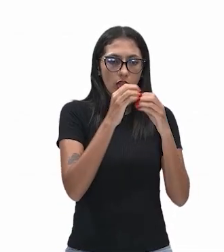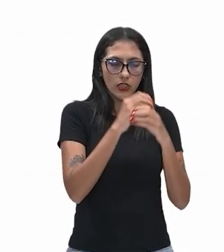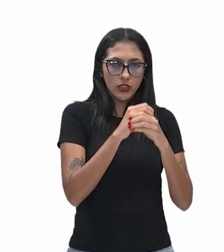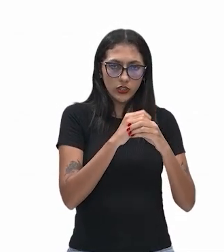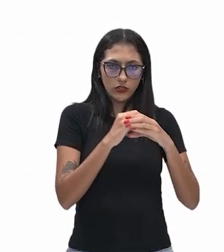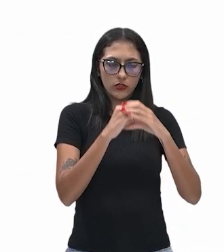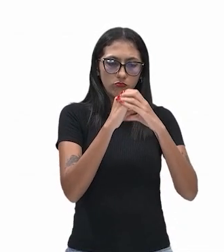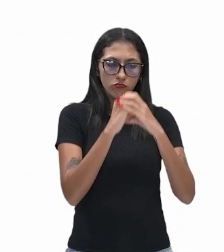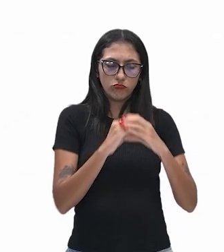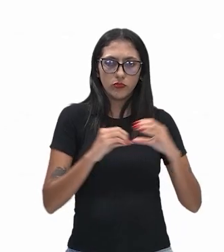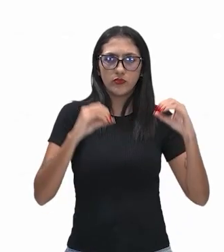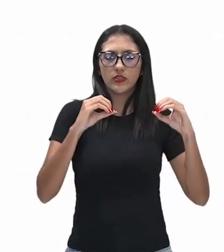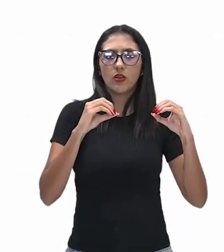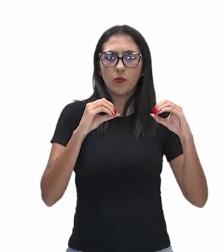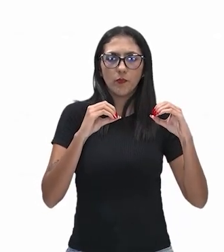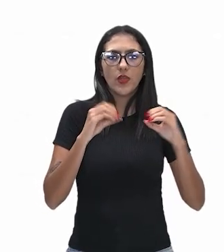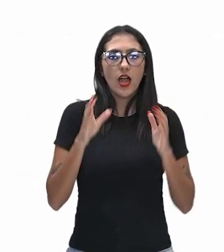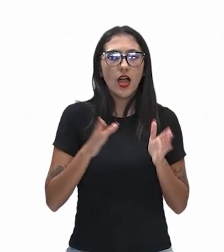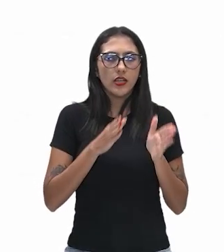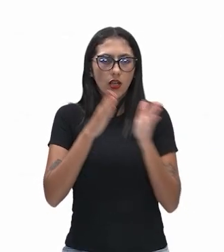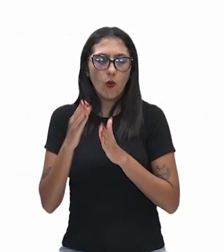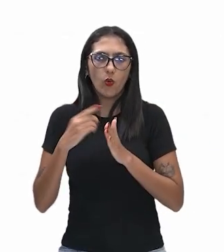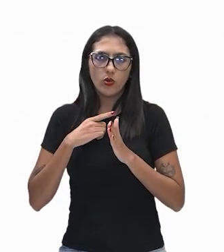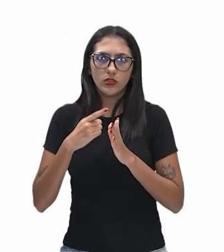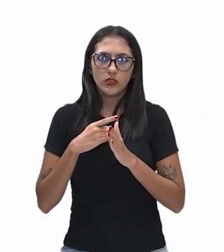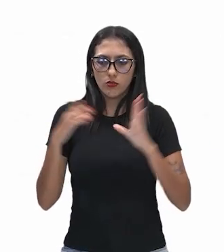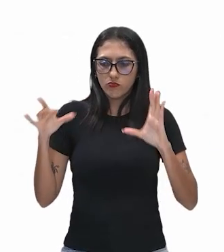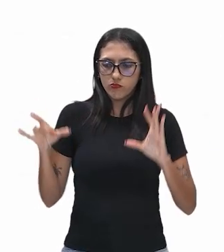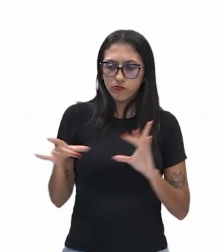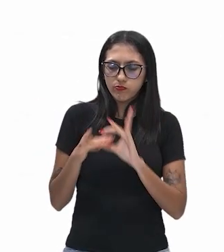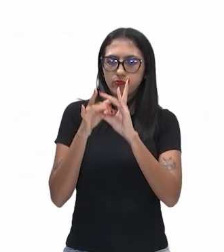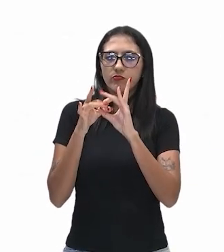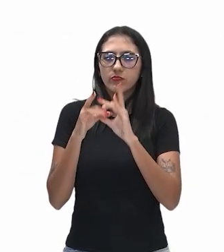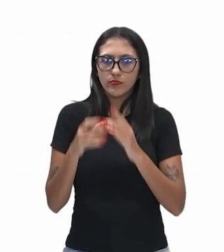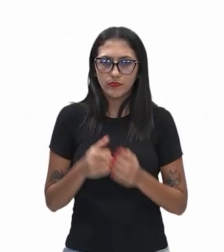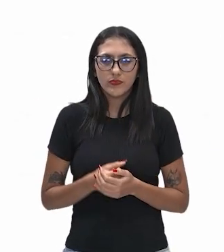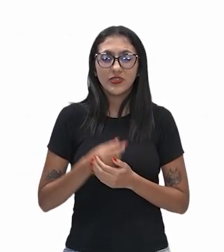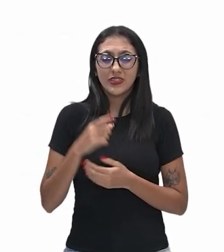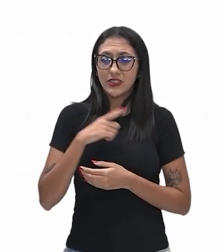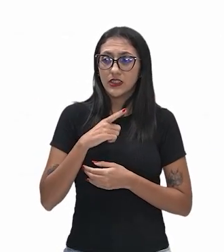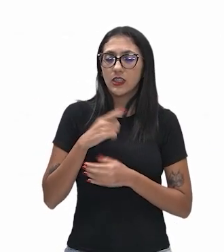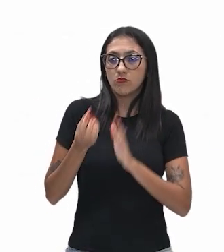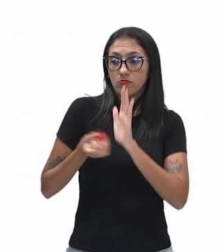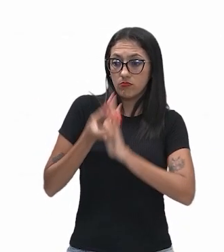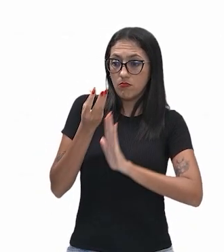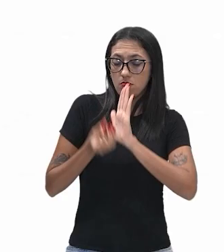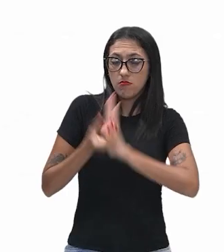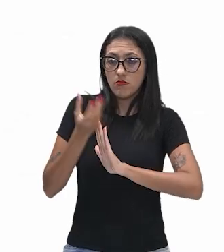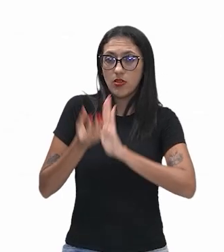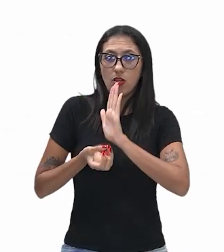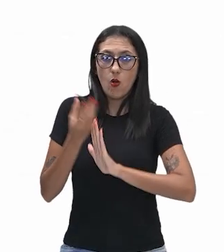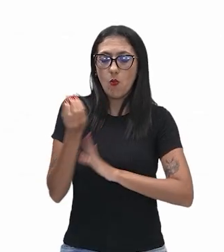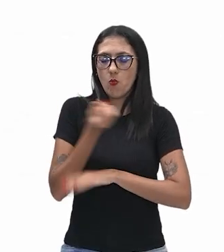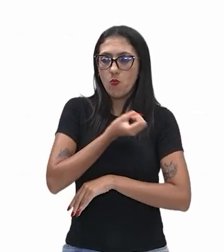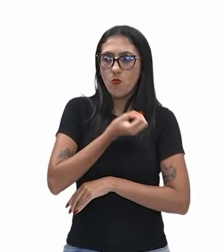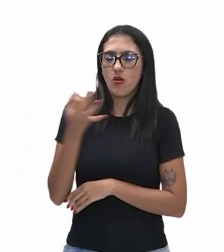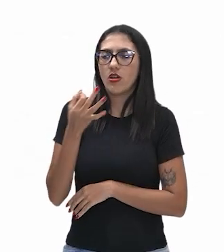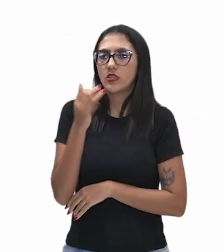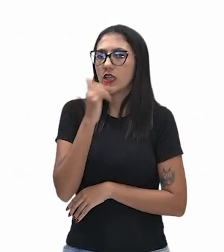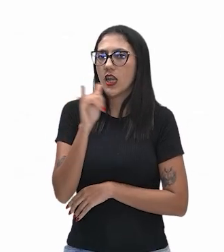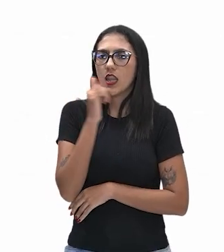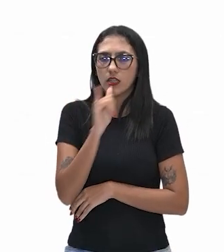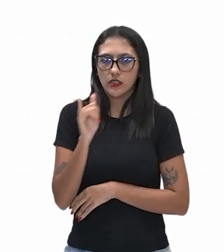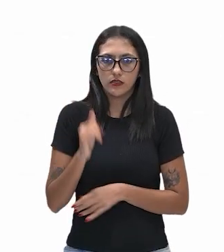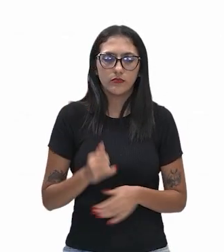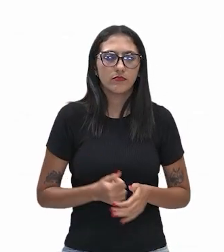formar hélio. E nessa fusão, existe uma liberação enorme de energia, tá, gente? Se você olhar aí, por exemplo, o